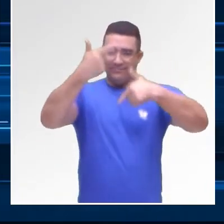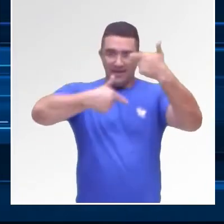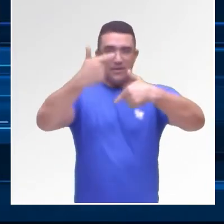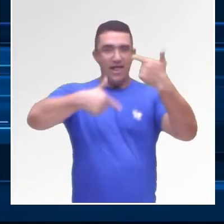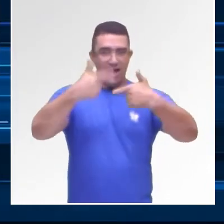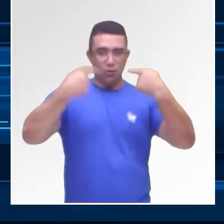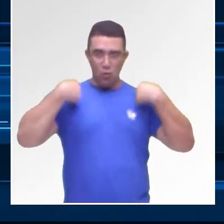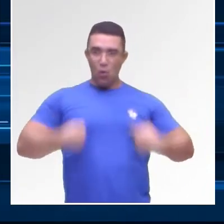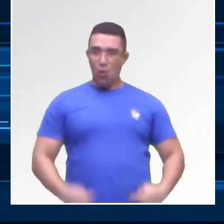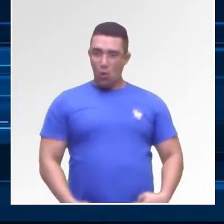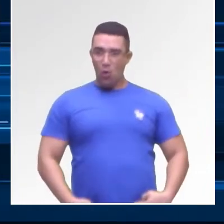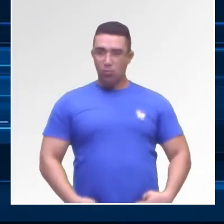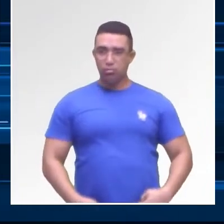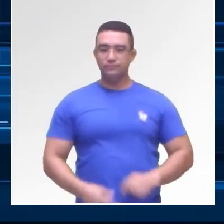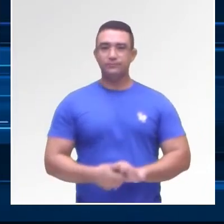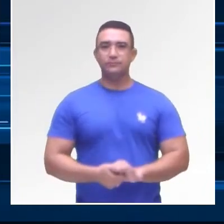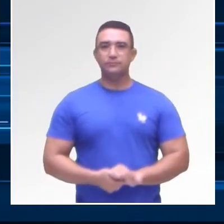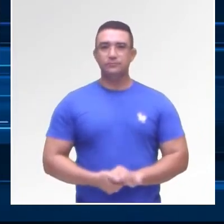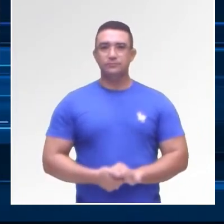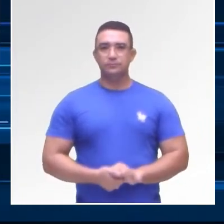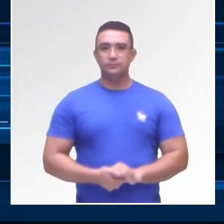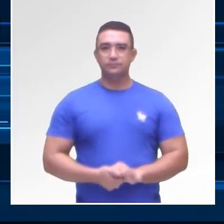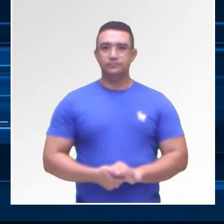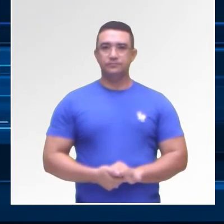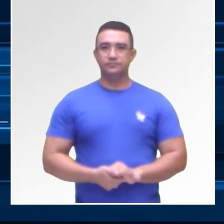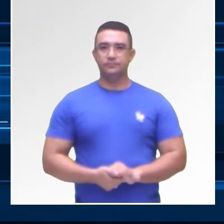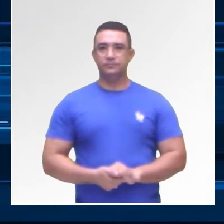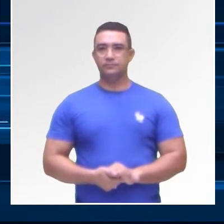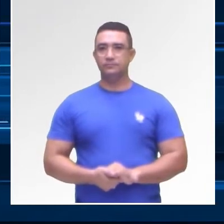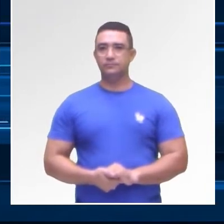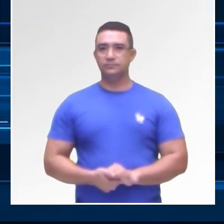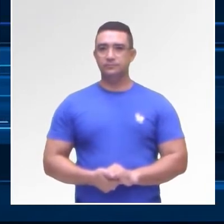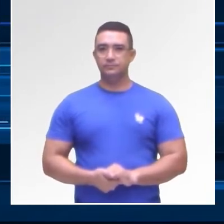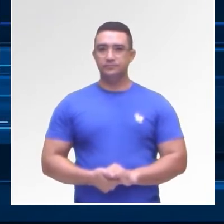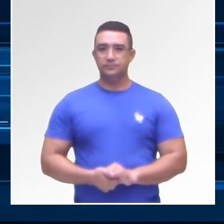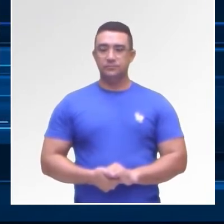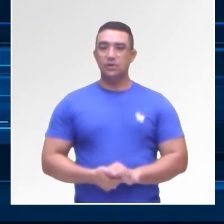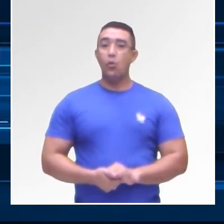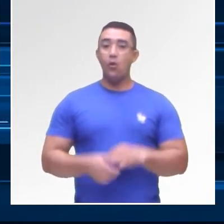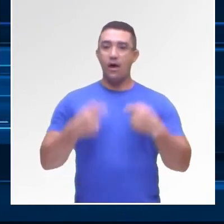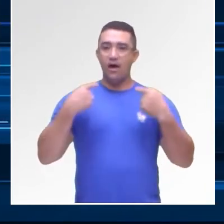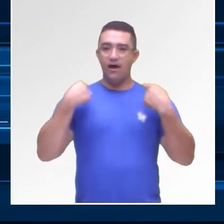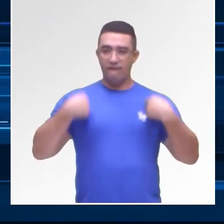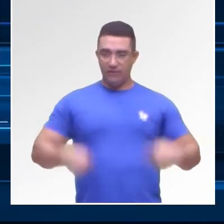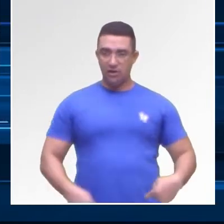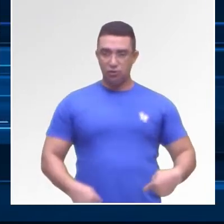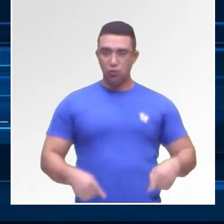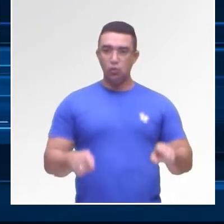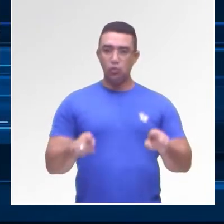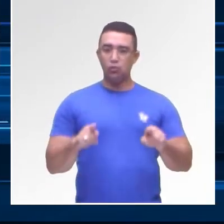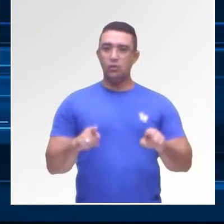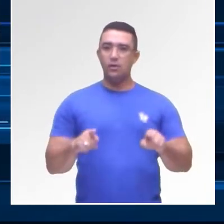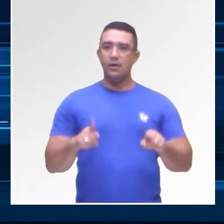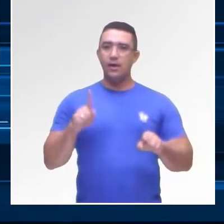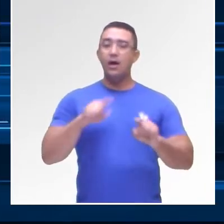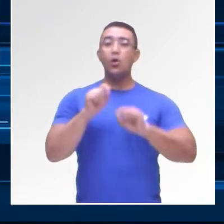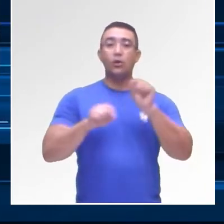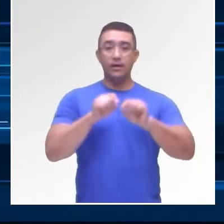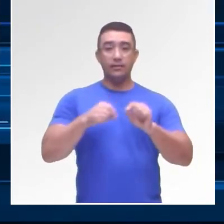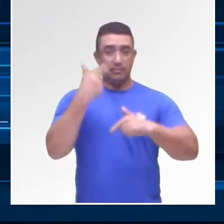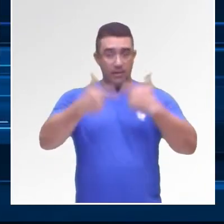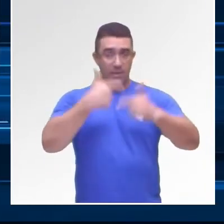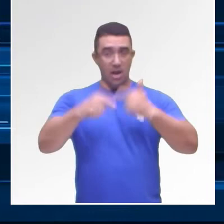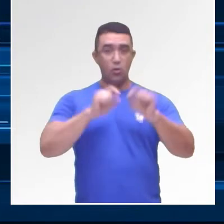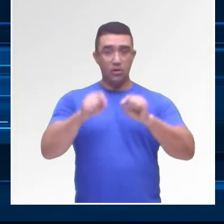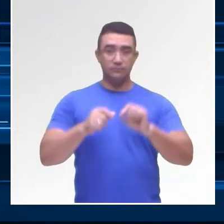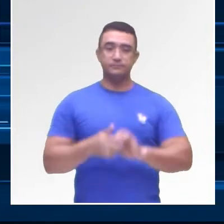SUP. Na parte anterior do corpo, ou seja, a parte da frente do corpo, na parte superior, nós